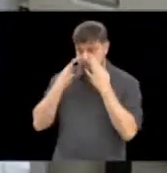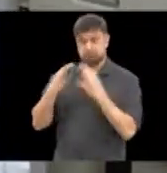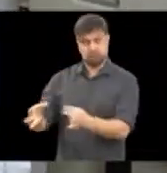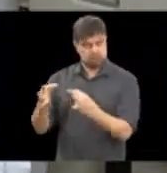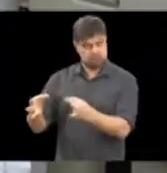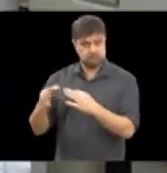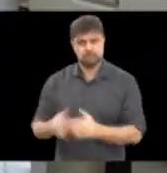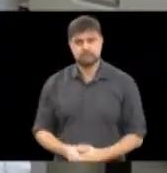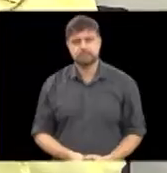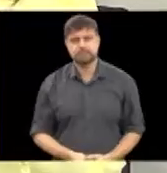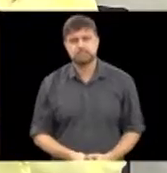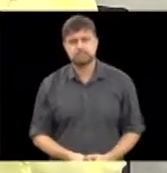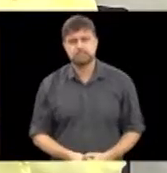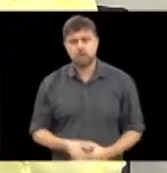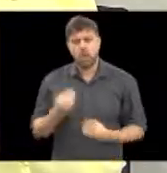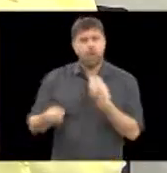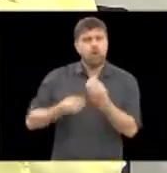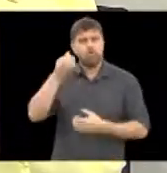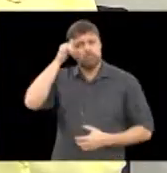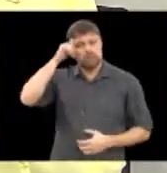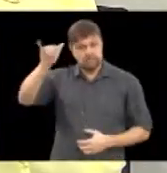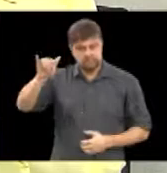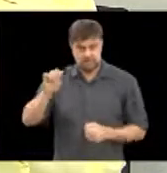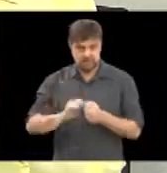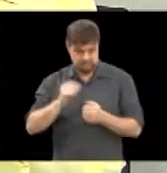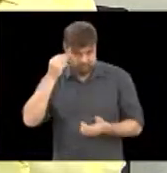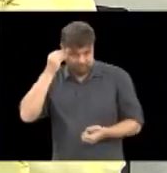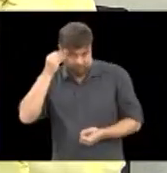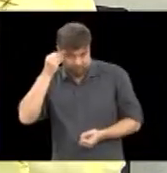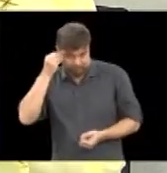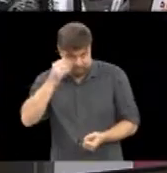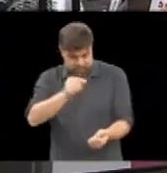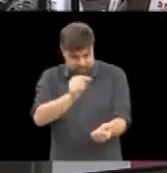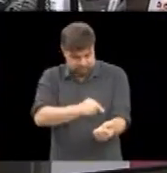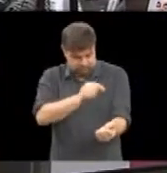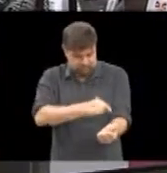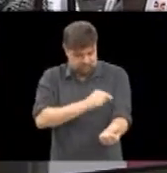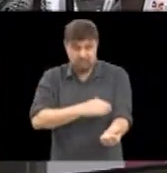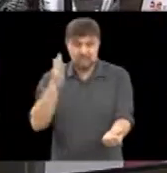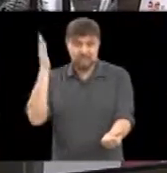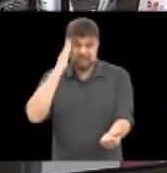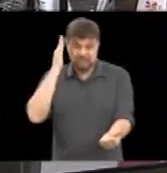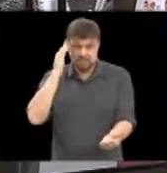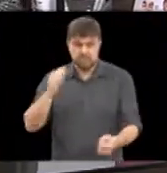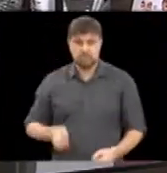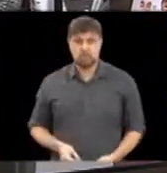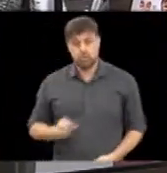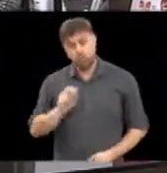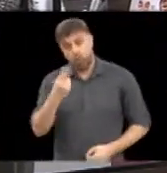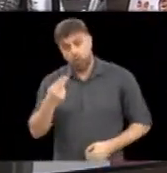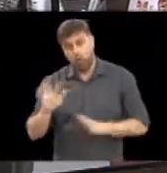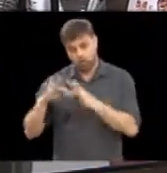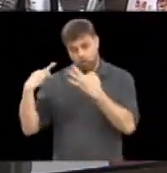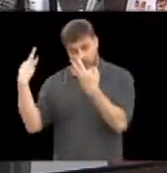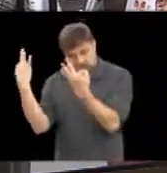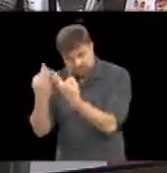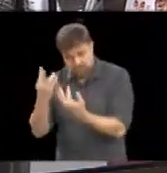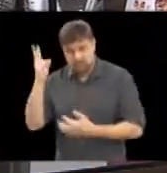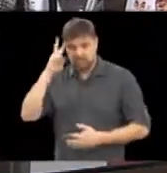atenção para esse grupo de pacientes. Prevenção, só fazendo teste. Prevenção, ou sabendo da história